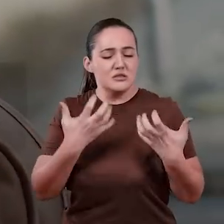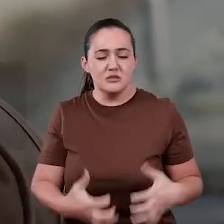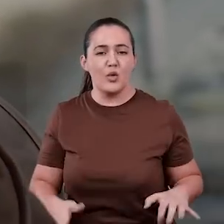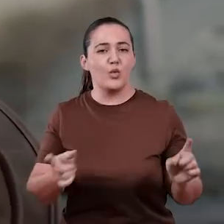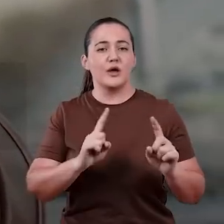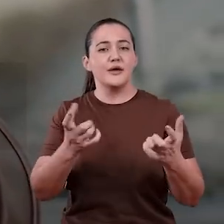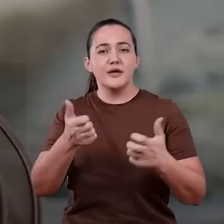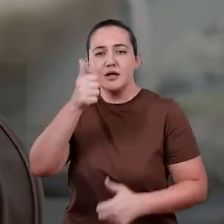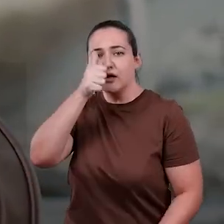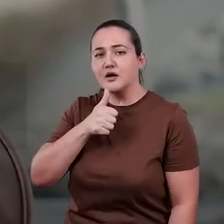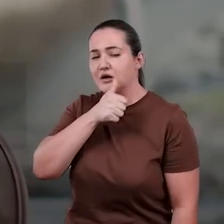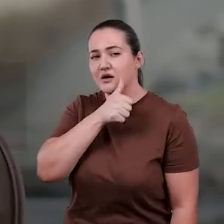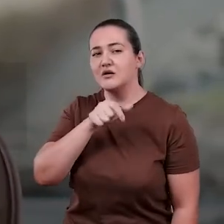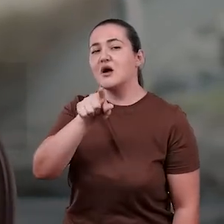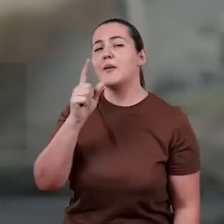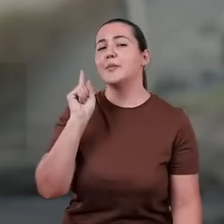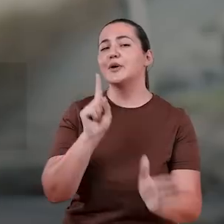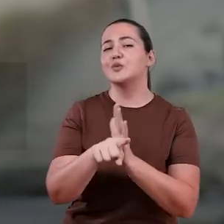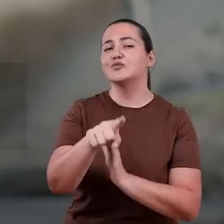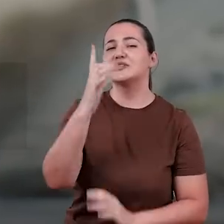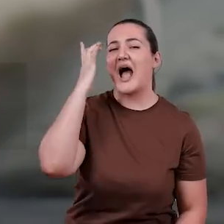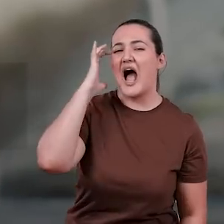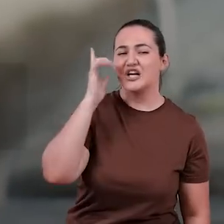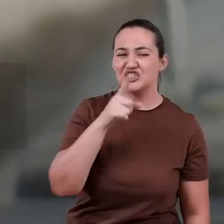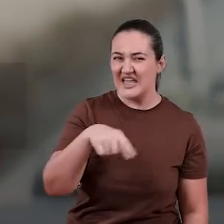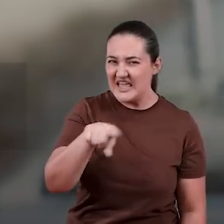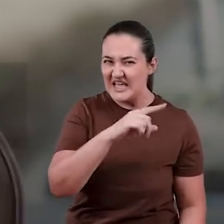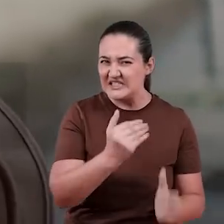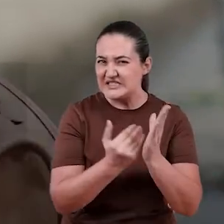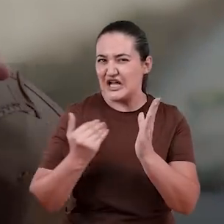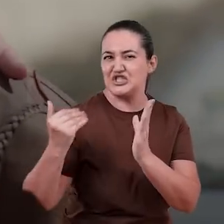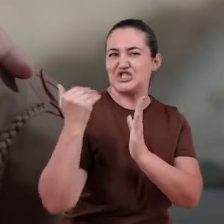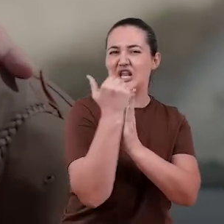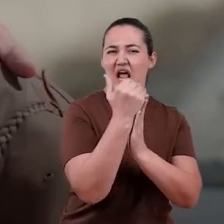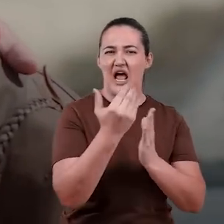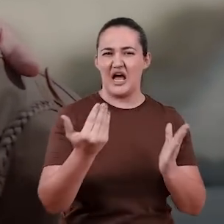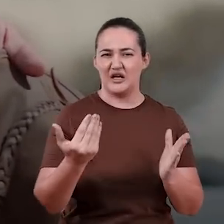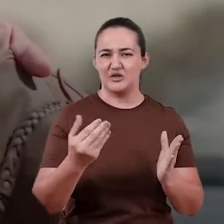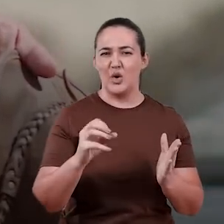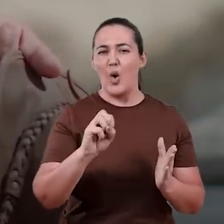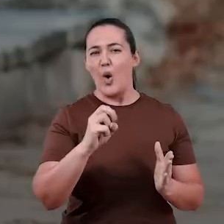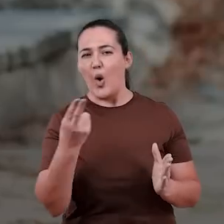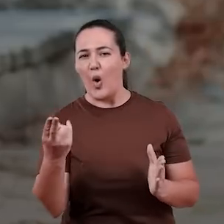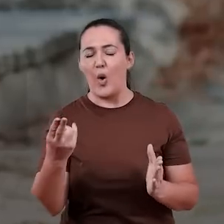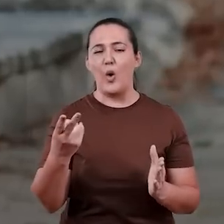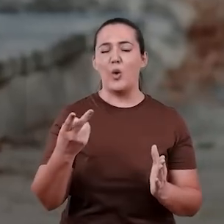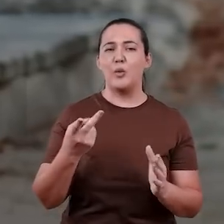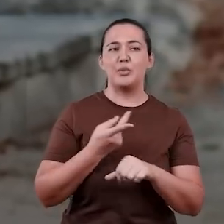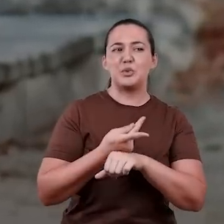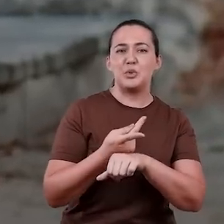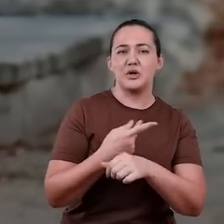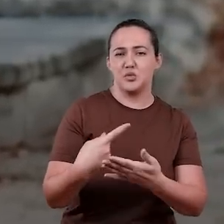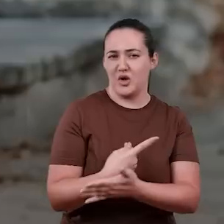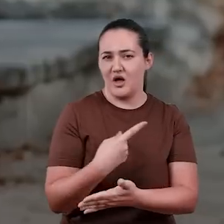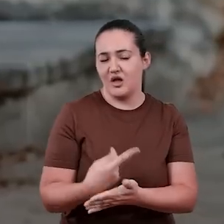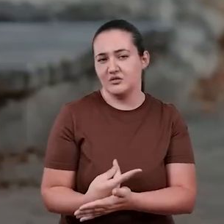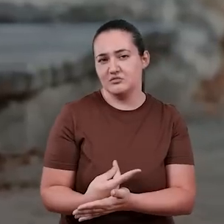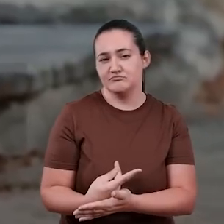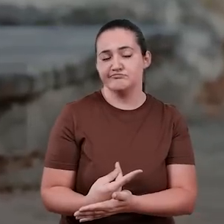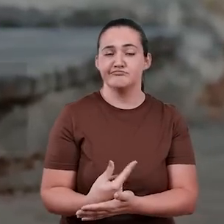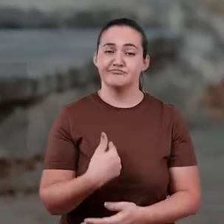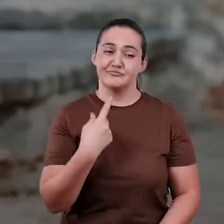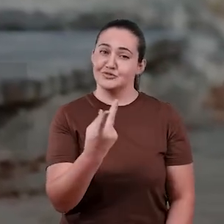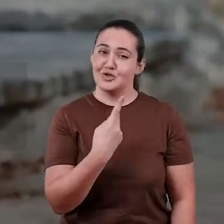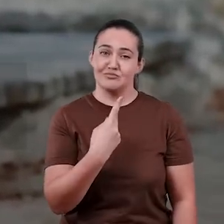carne. Será que eles exageraram nessa busca? Será que eles procuraram da forma errada? Eu não posso julgar a intenção